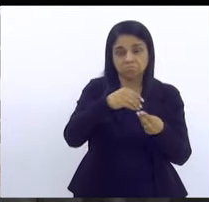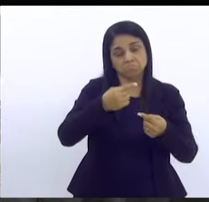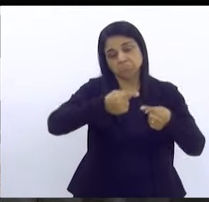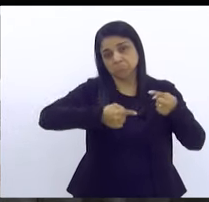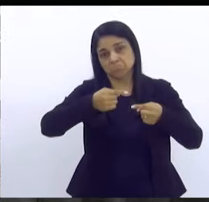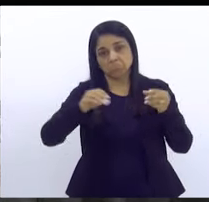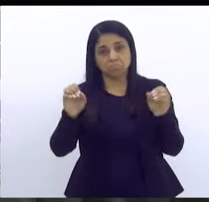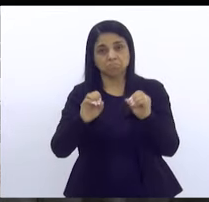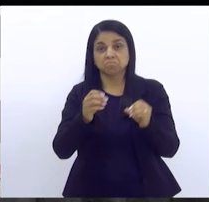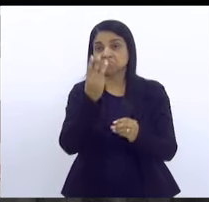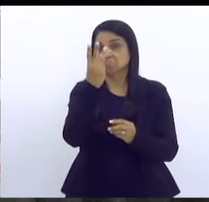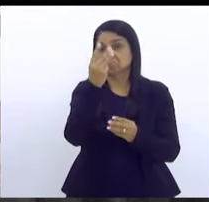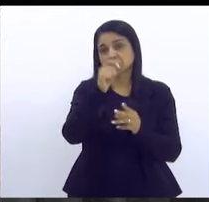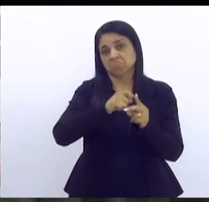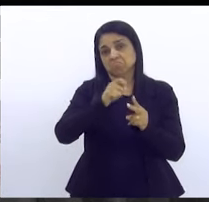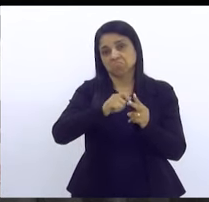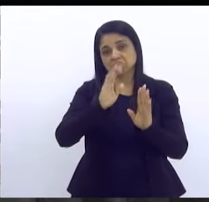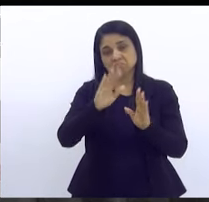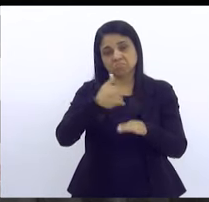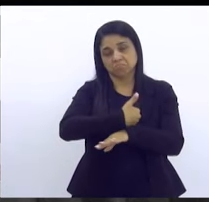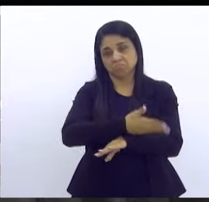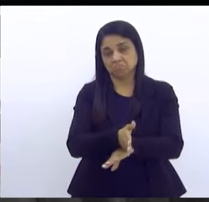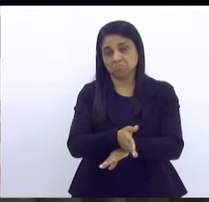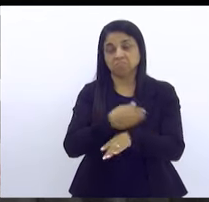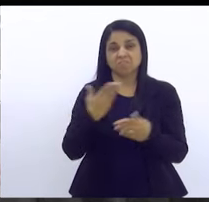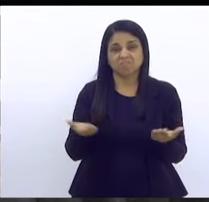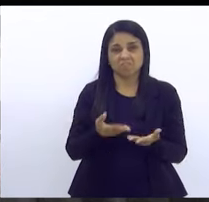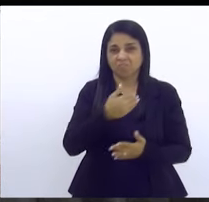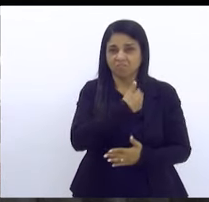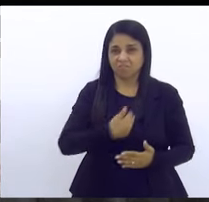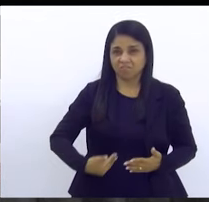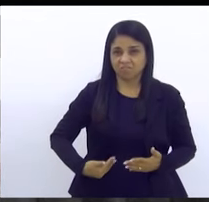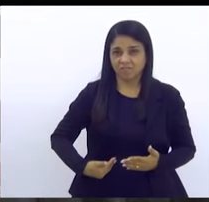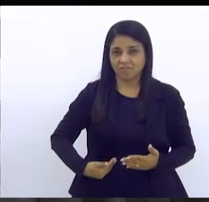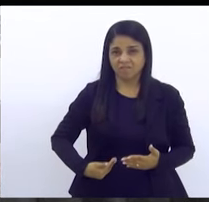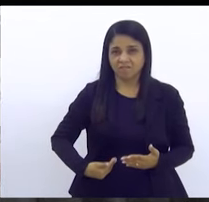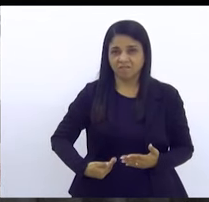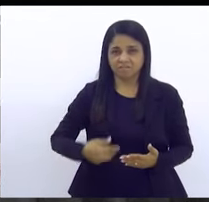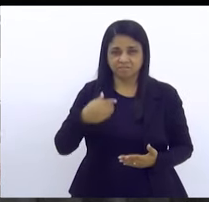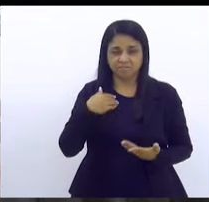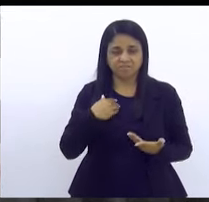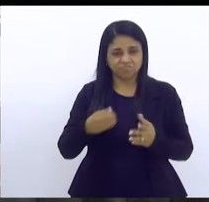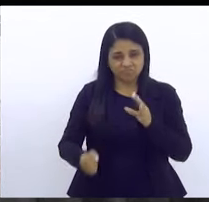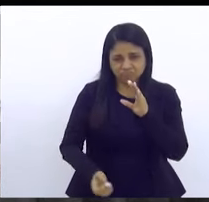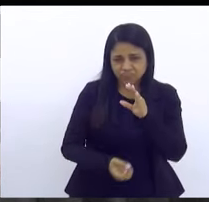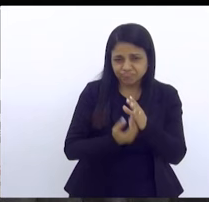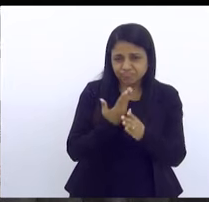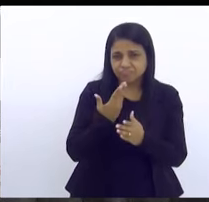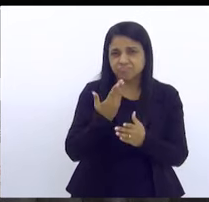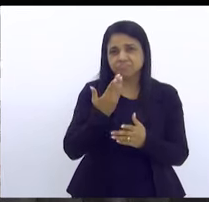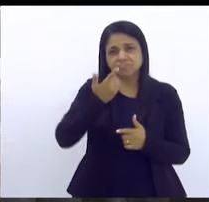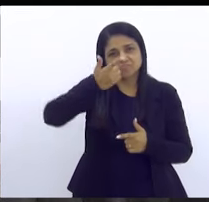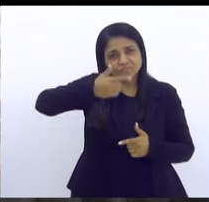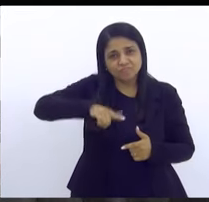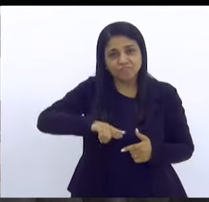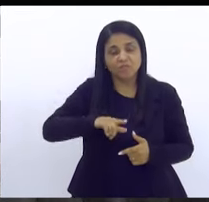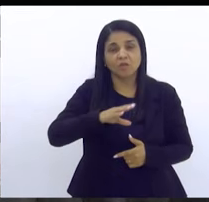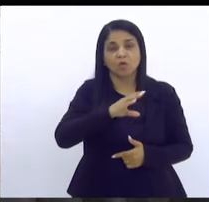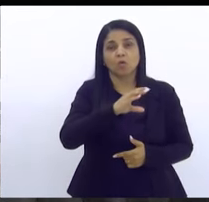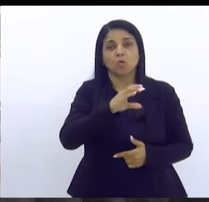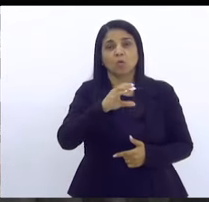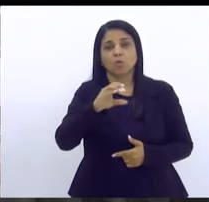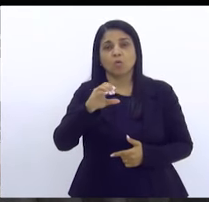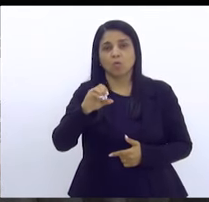vão 3 meses. E agora o governador fala da recriação da Corregedoria Geral